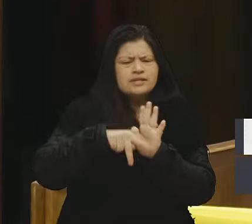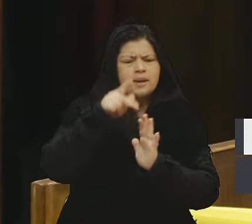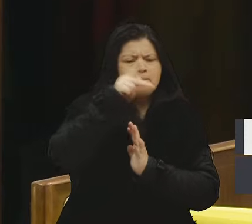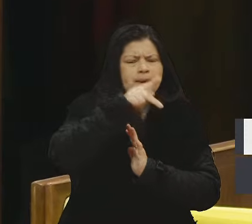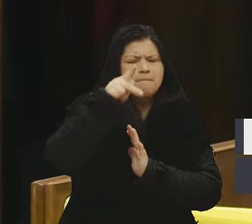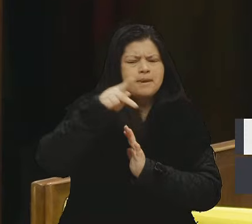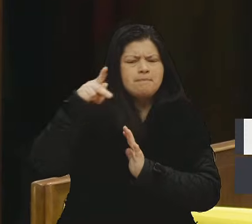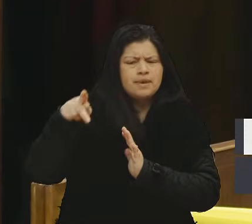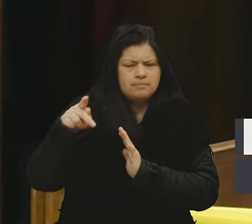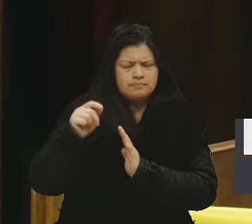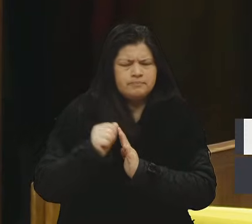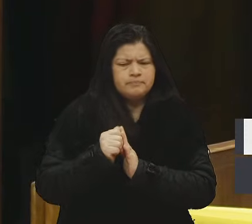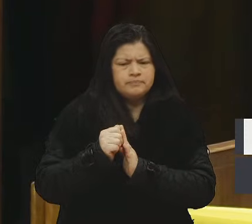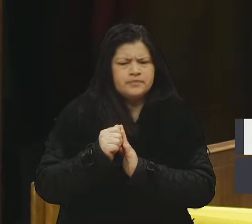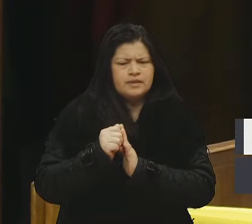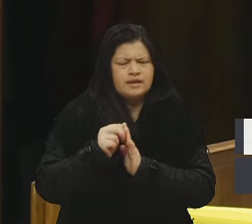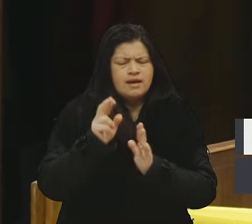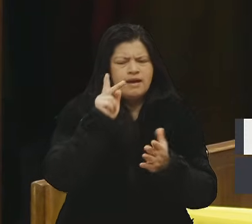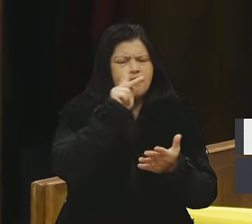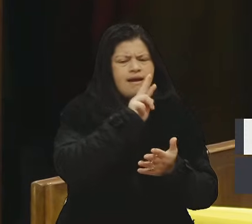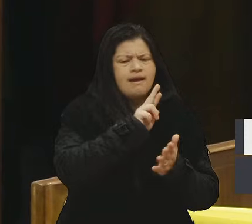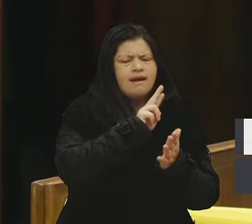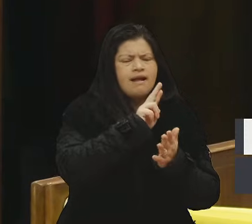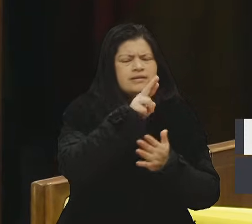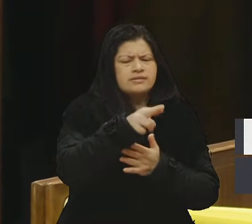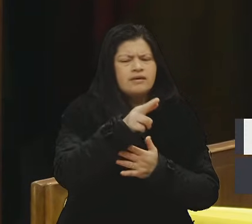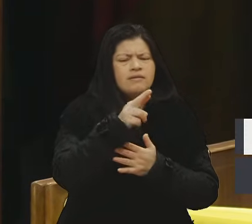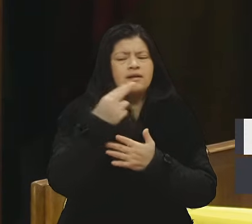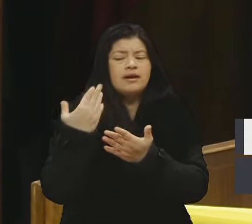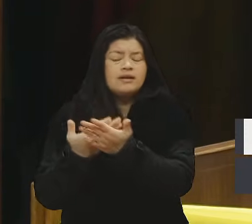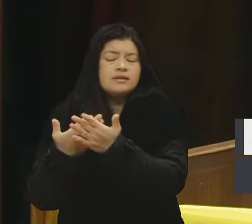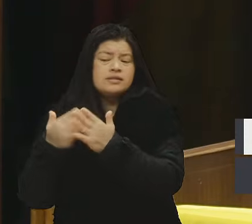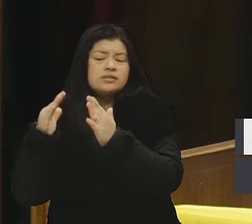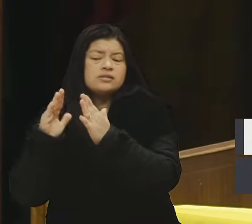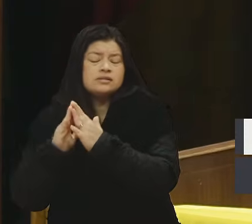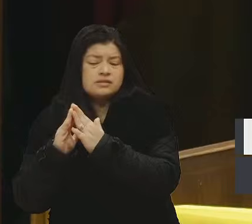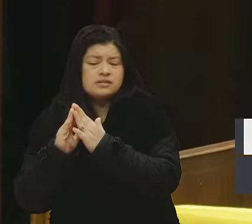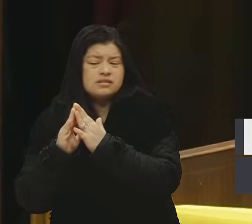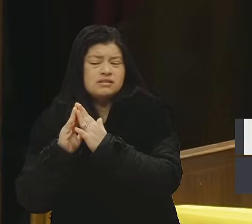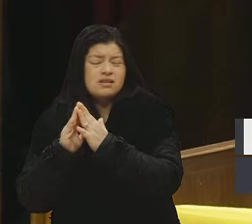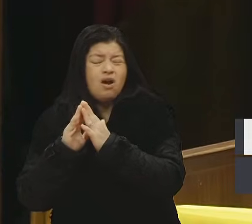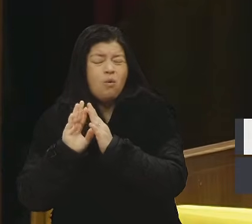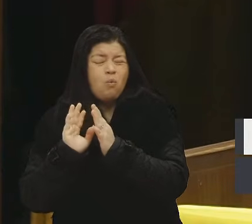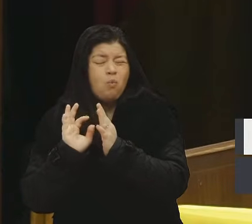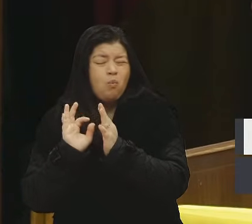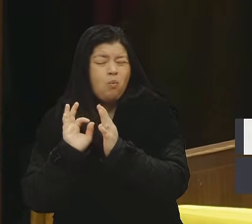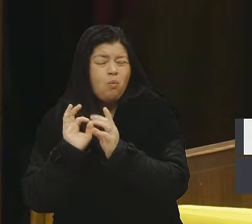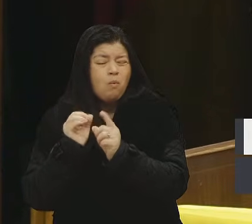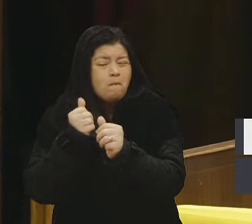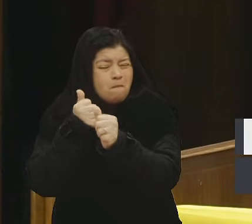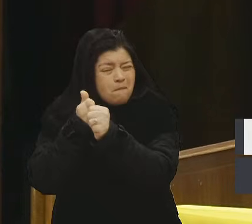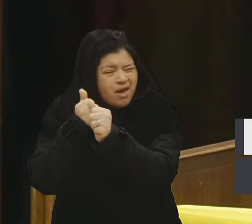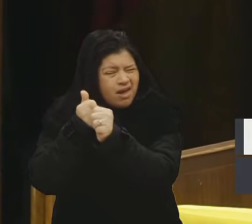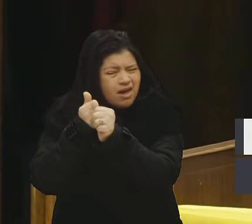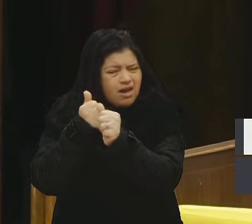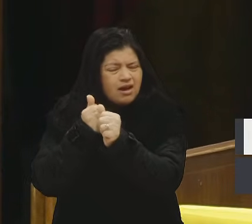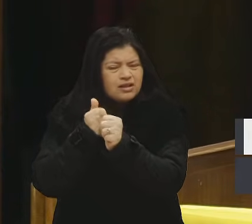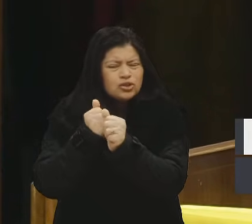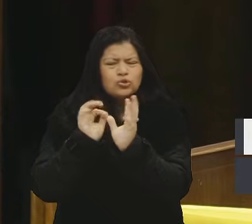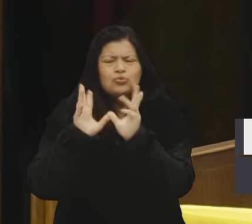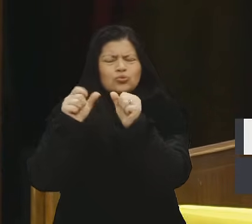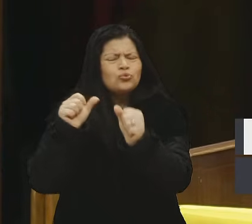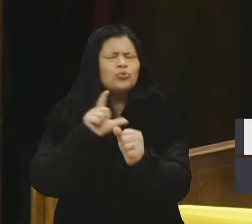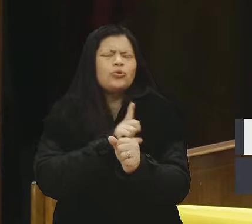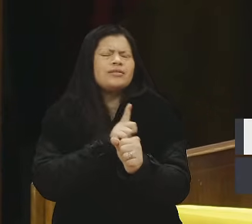PPPs. Em relação aos PPPs de escola, estimada em aproximadamente, porque tudo é aproximadamente, tudo tem